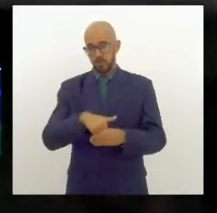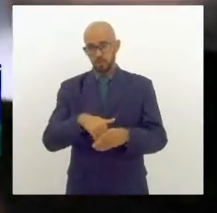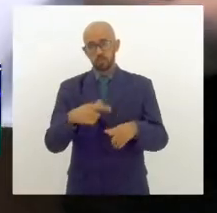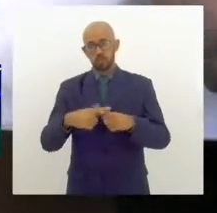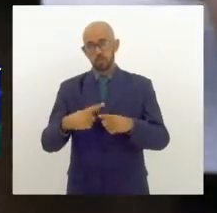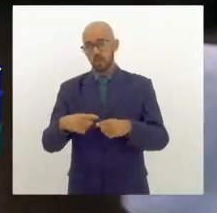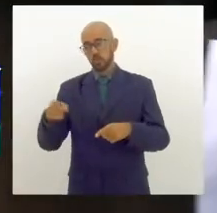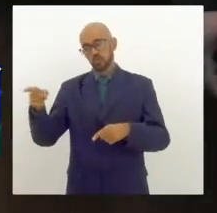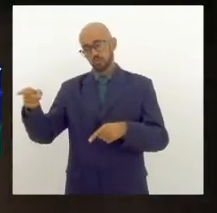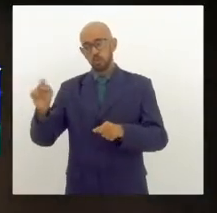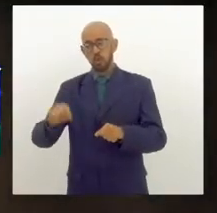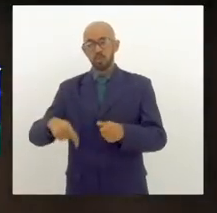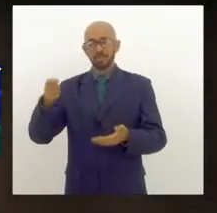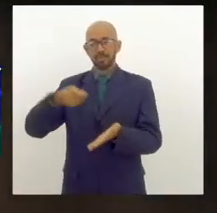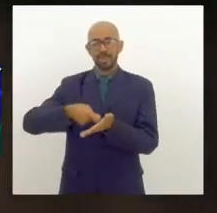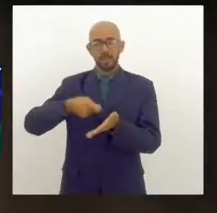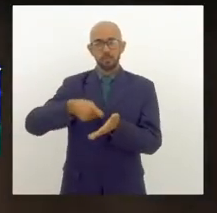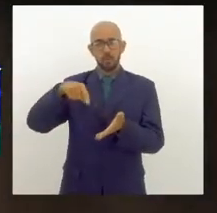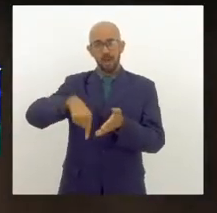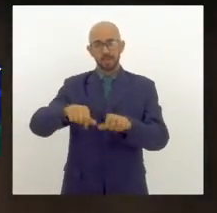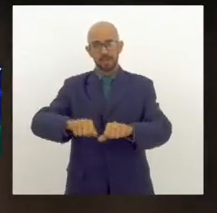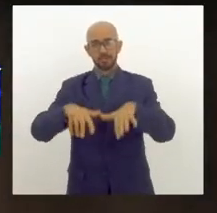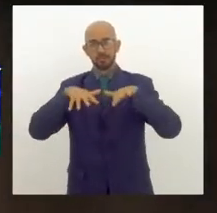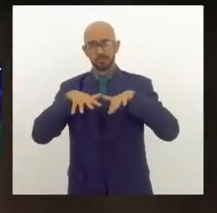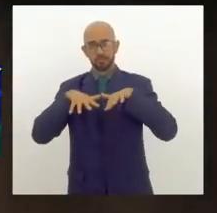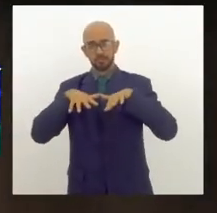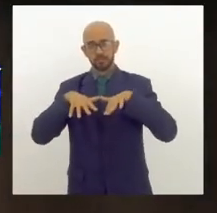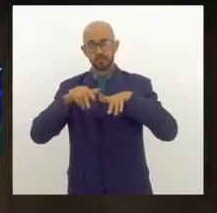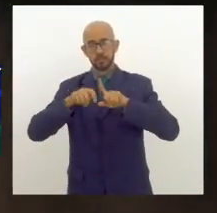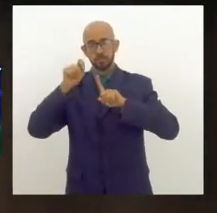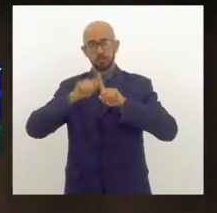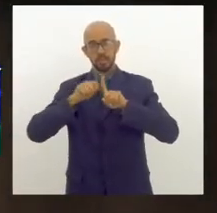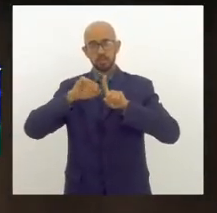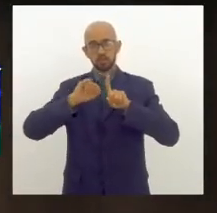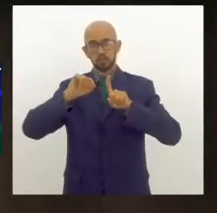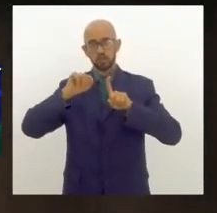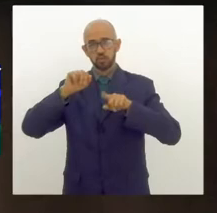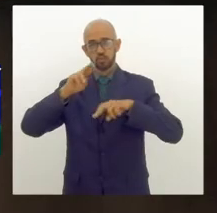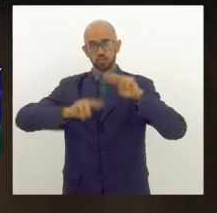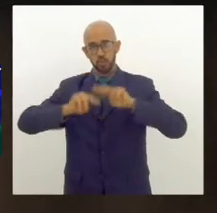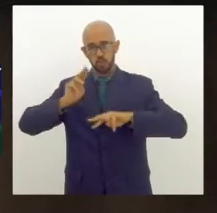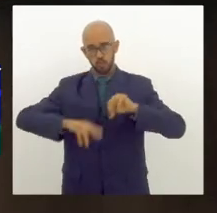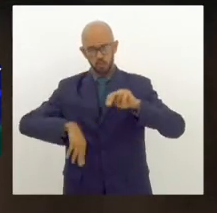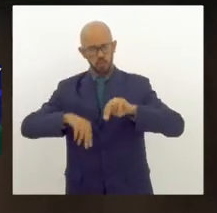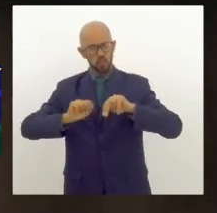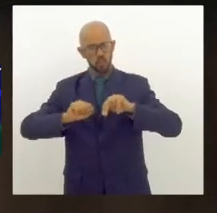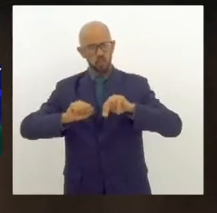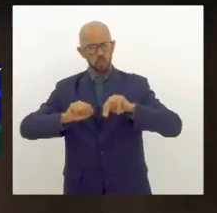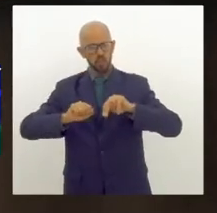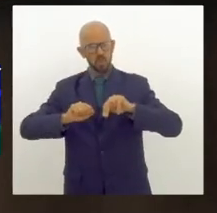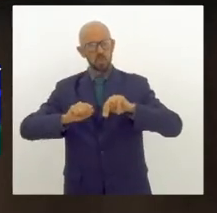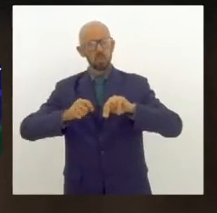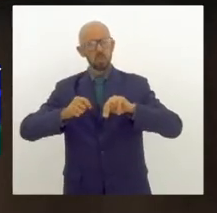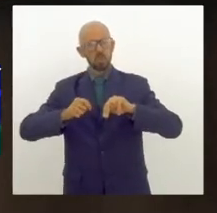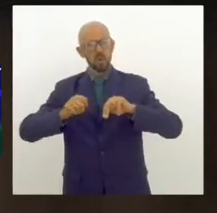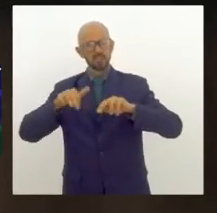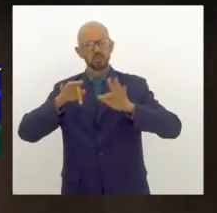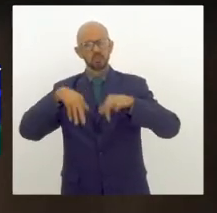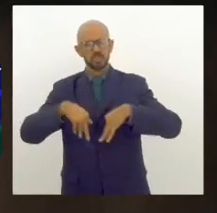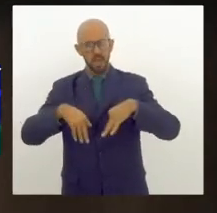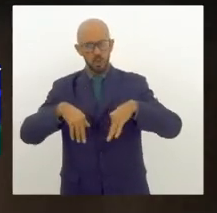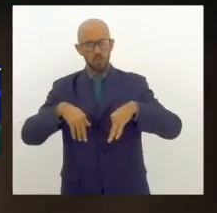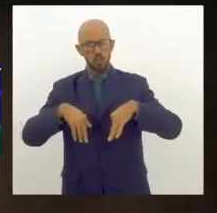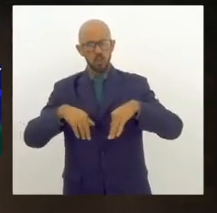aqui, em plenário, ainda no mês de junho, na penúltima ou na última sessão, quando